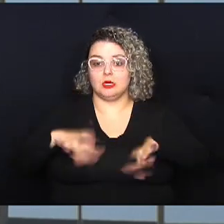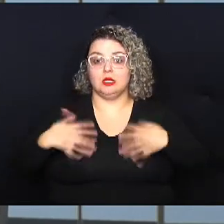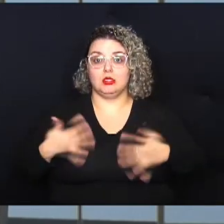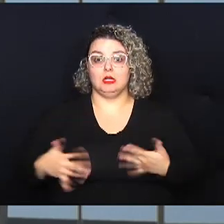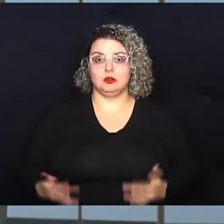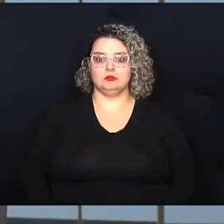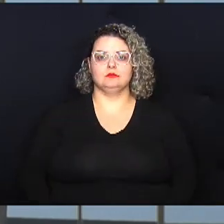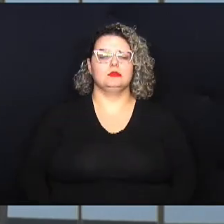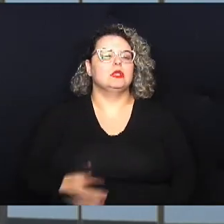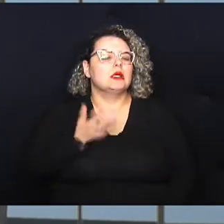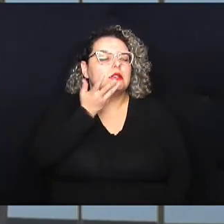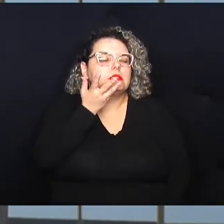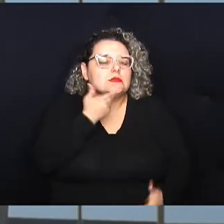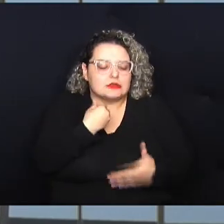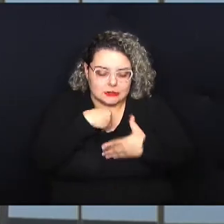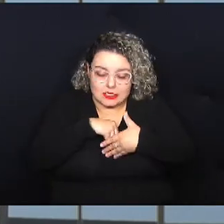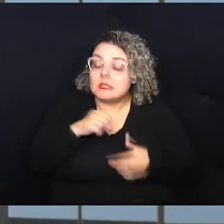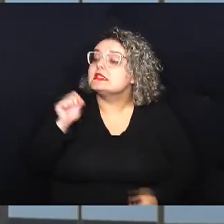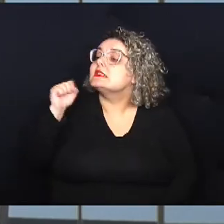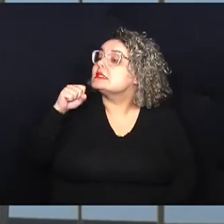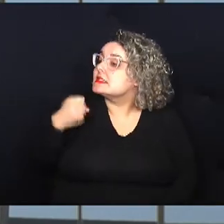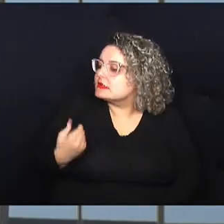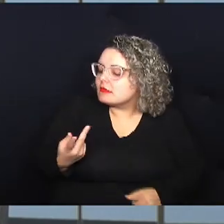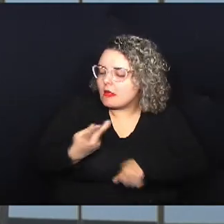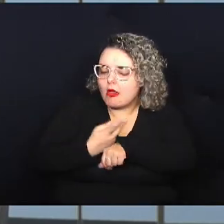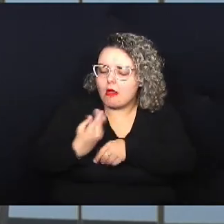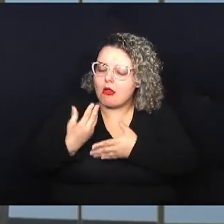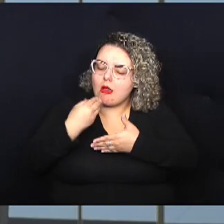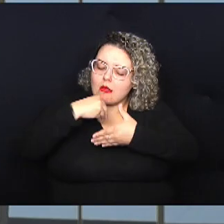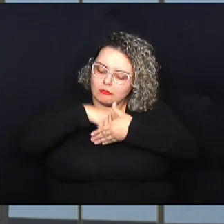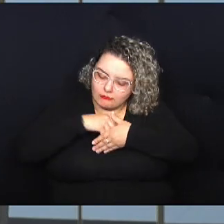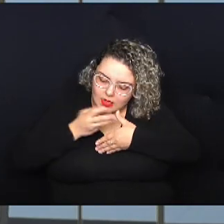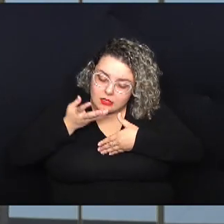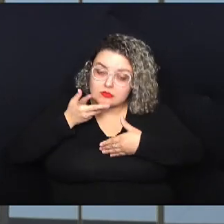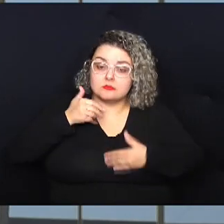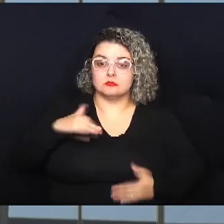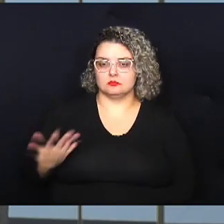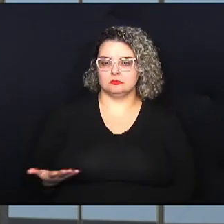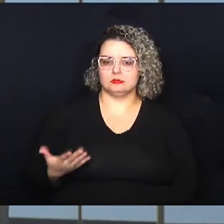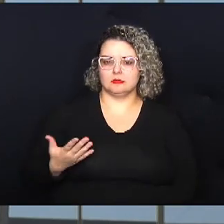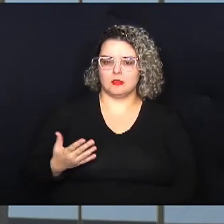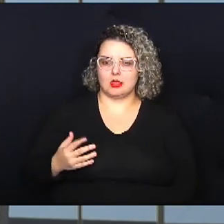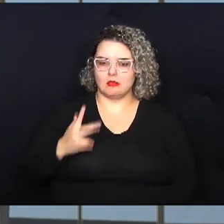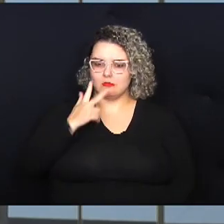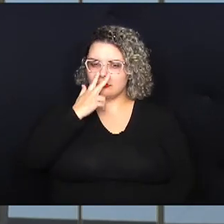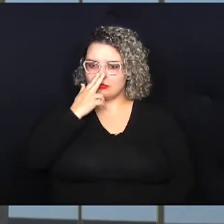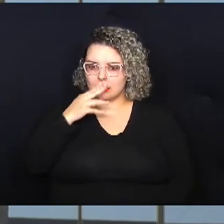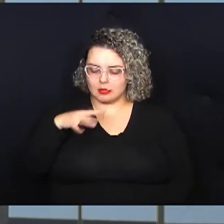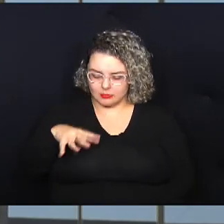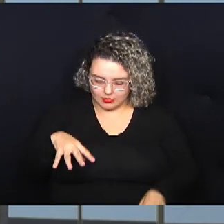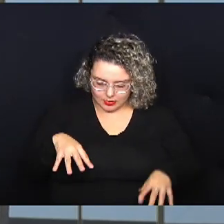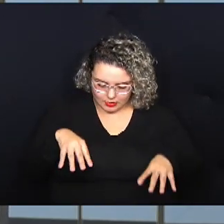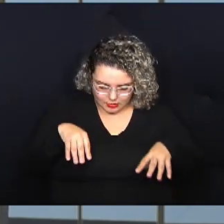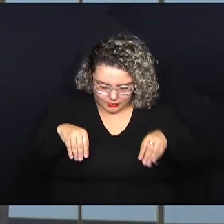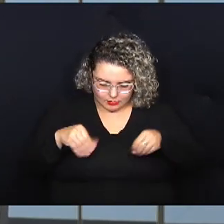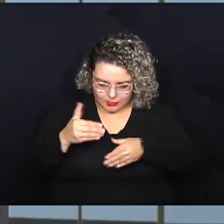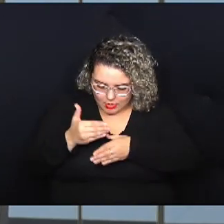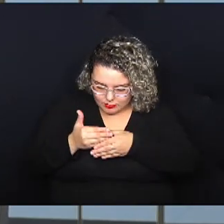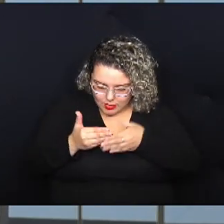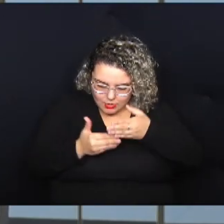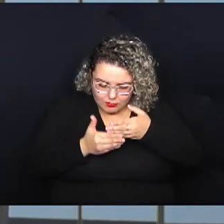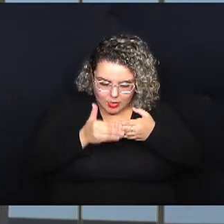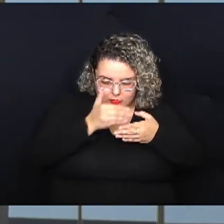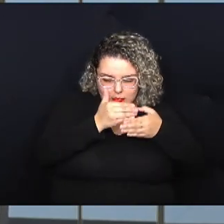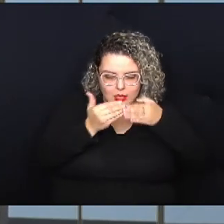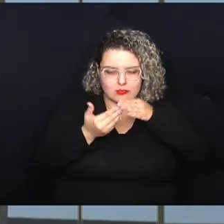na criança interior, busca né? Criança interior. Então, assim, é como se fosse um castelinho, que você vai colocando tijolinho, tijolinho,